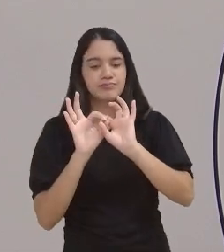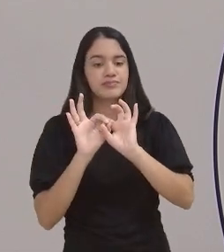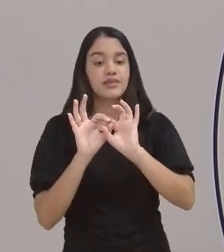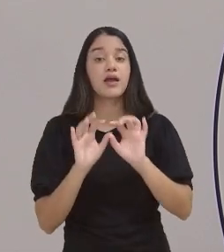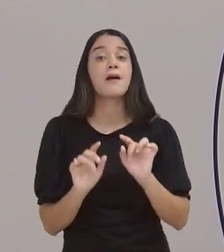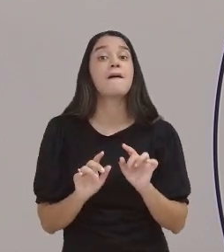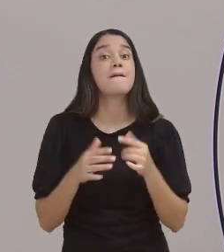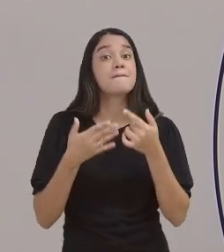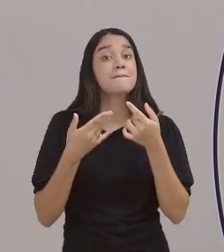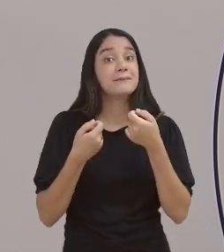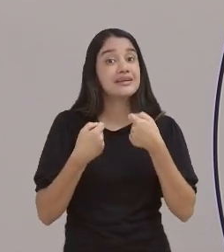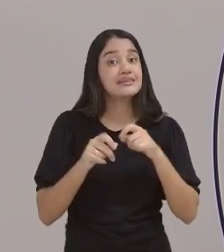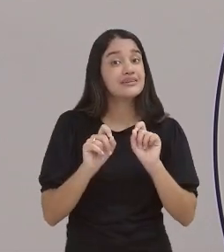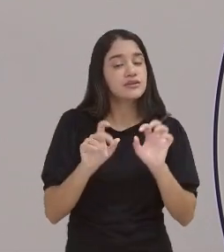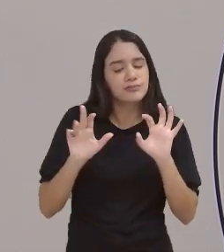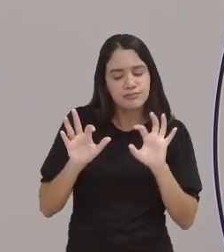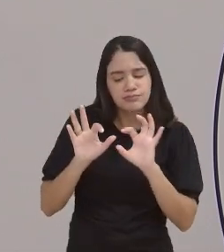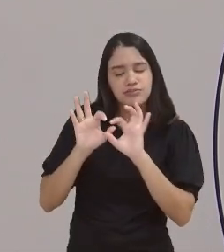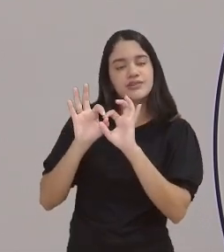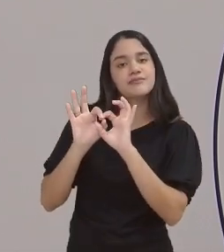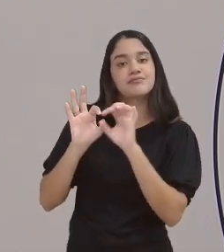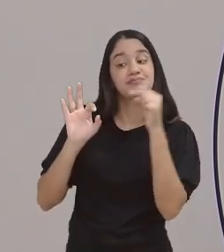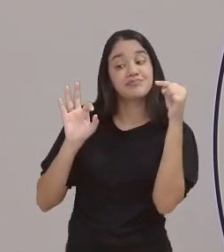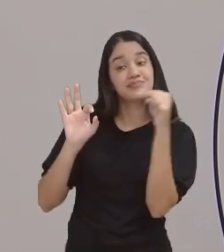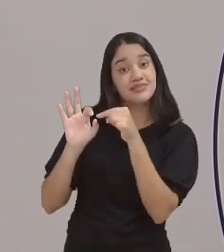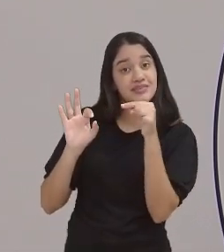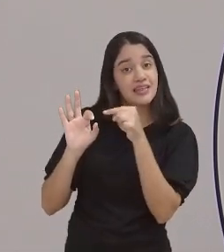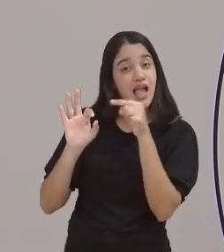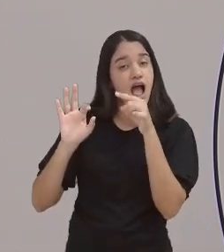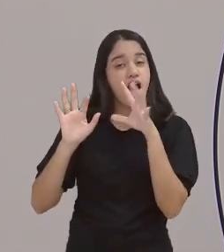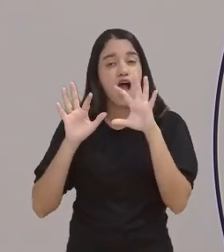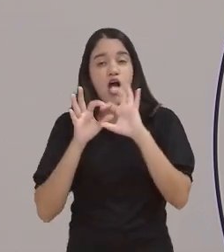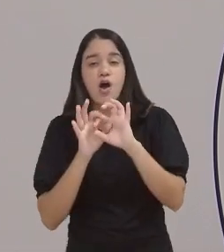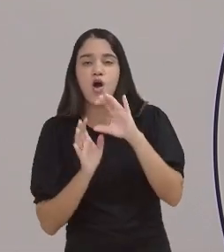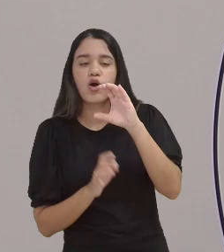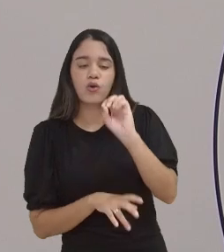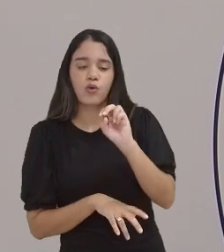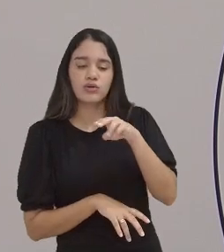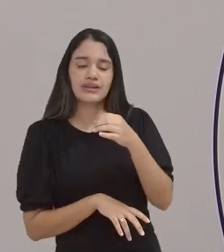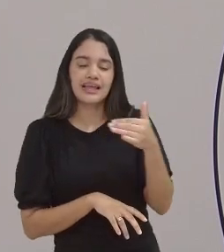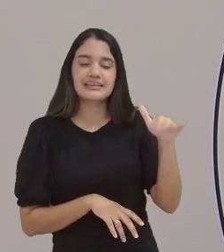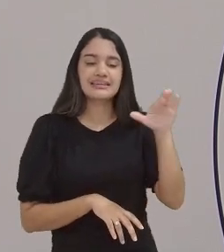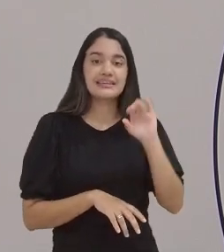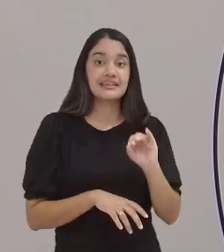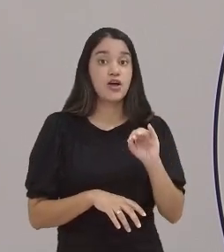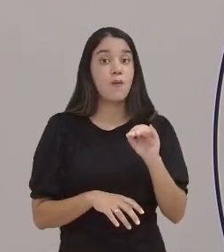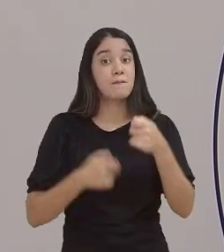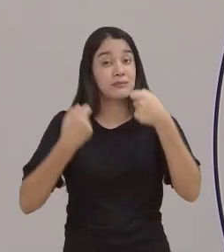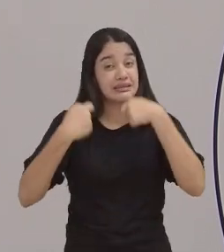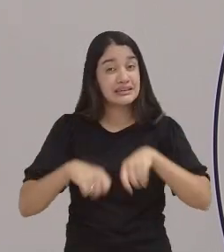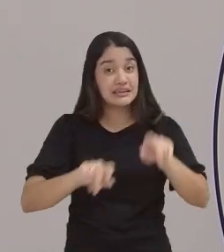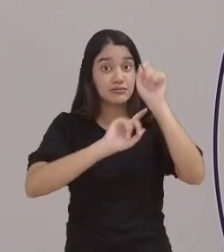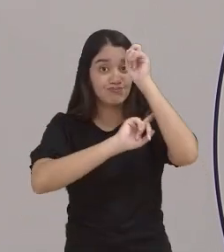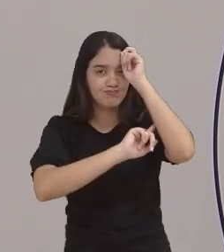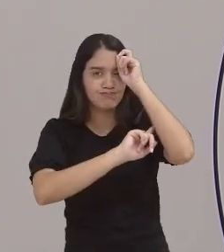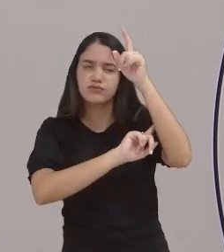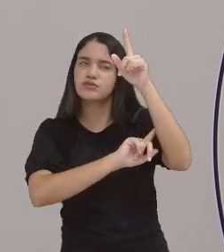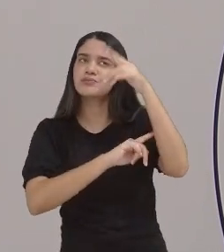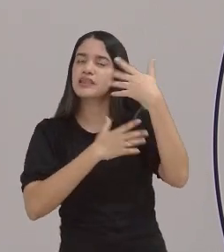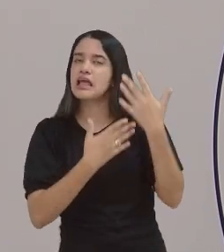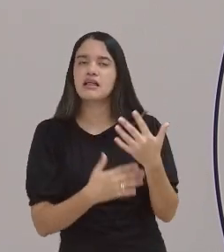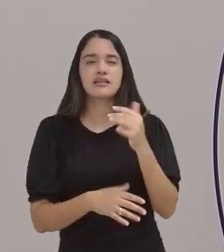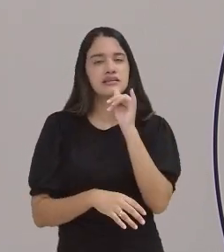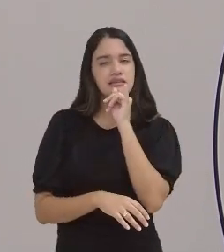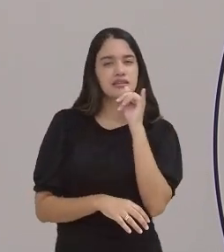que ligue. E essas conexões, elas precisam ser lógicas. Eu não